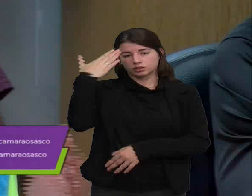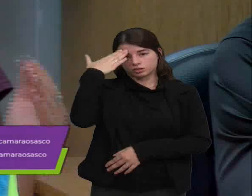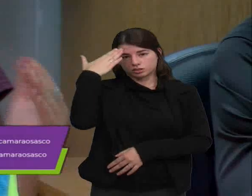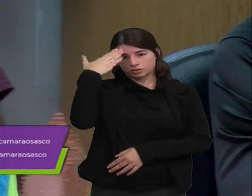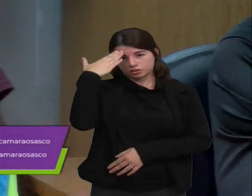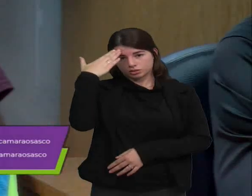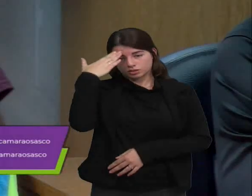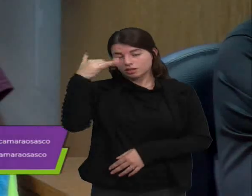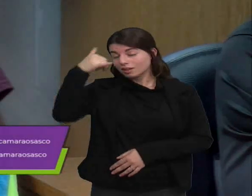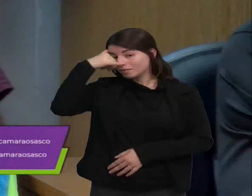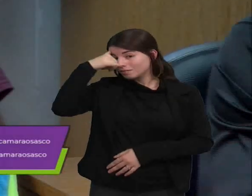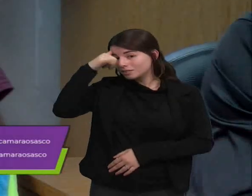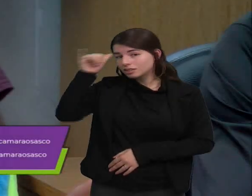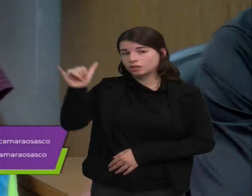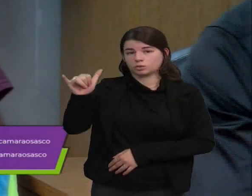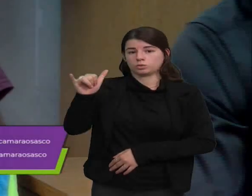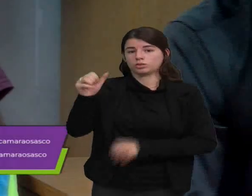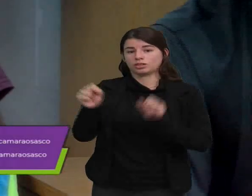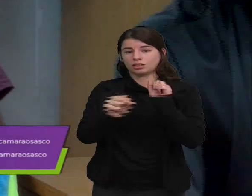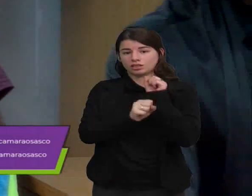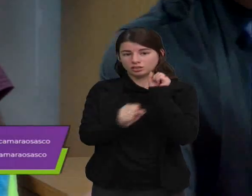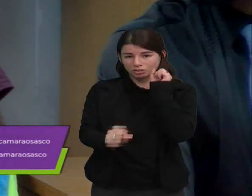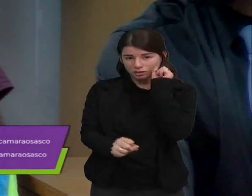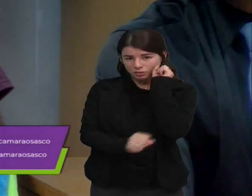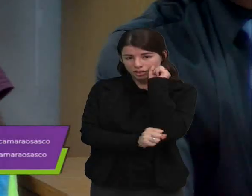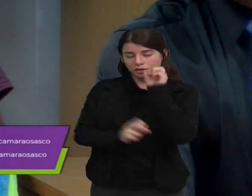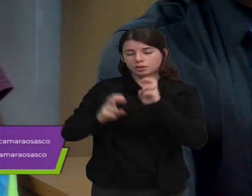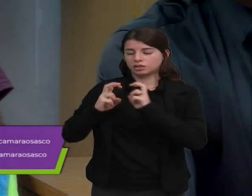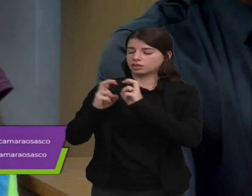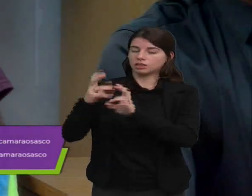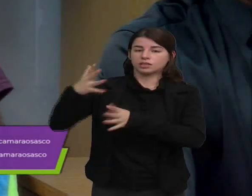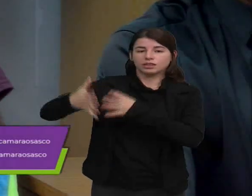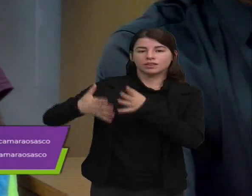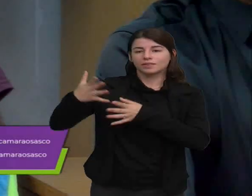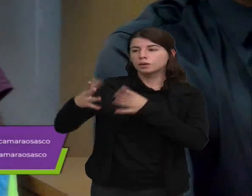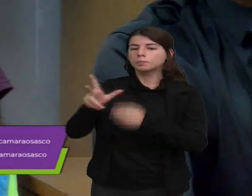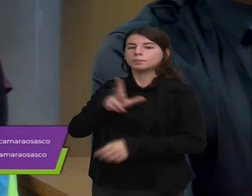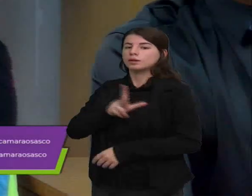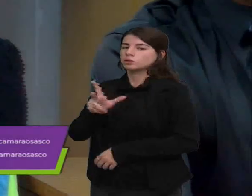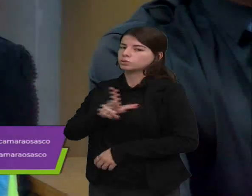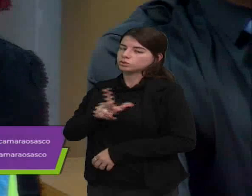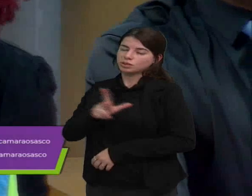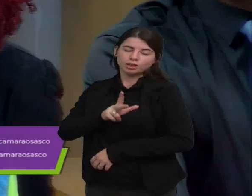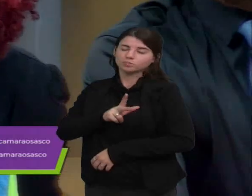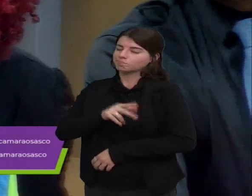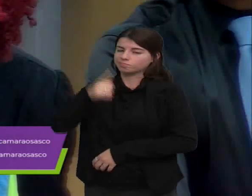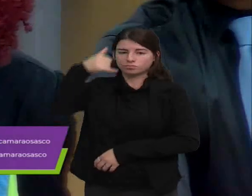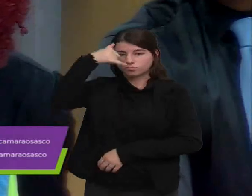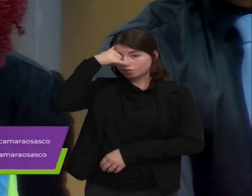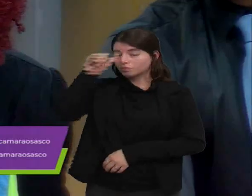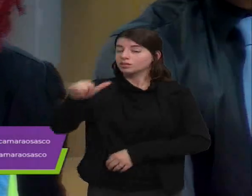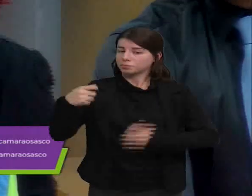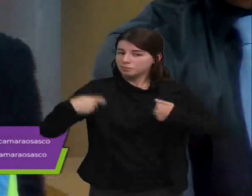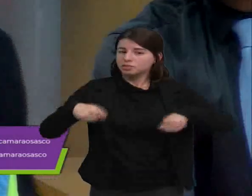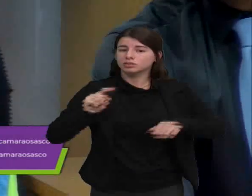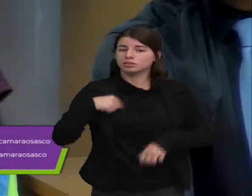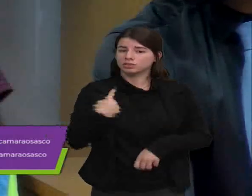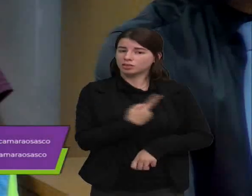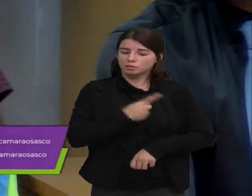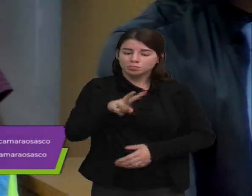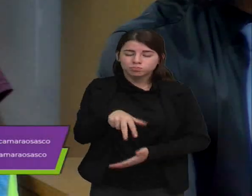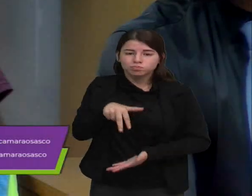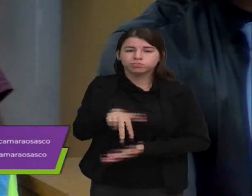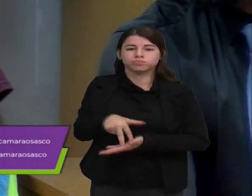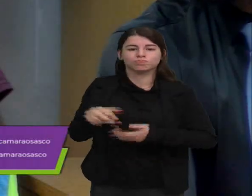contra a privatização da CPTM metrô e Sabesp então eu convido inclusive os parlamentares a se